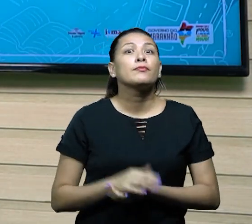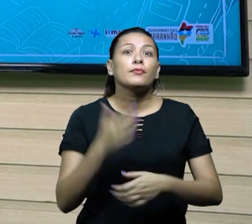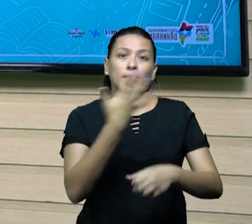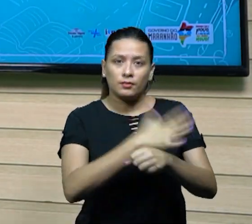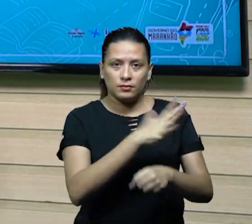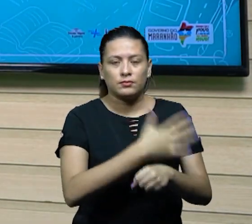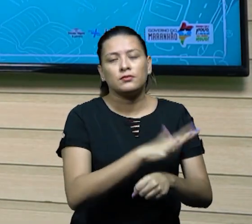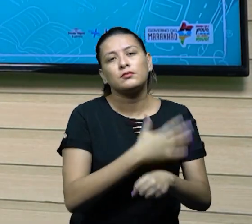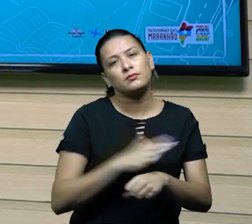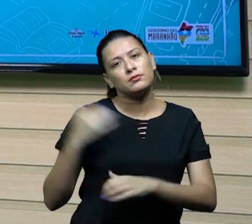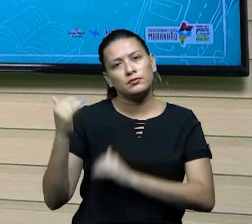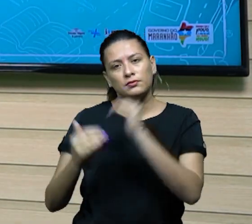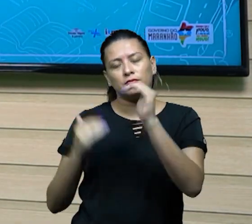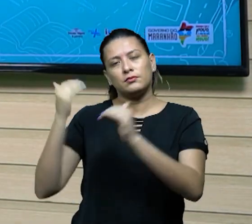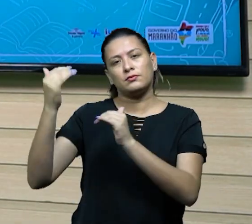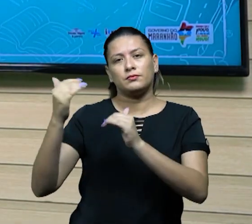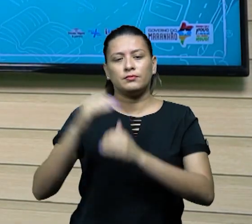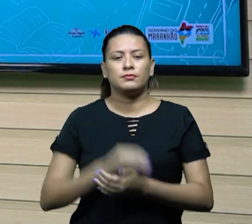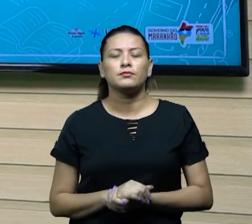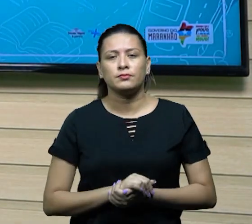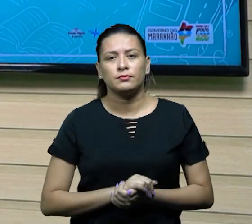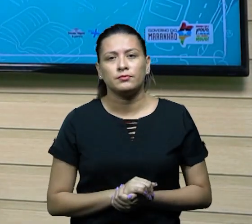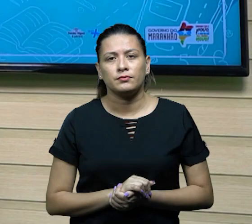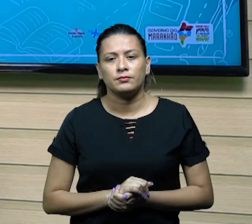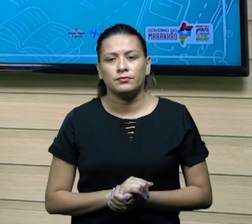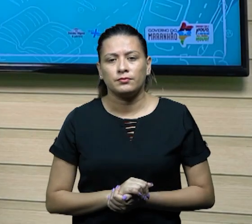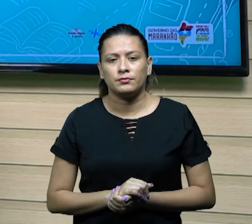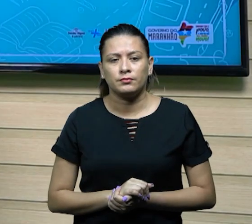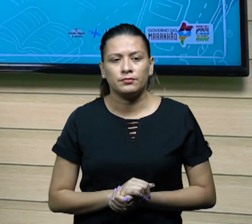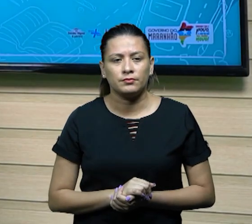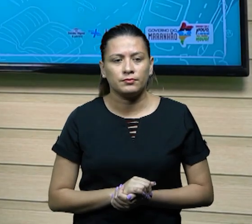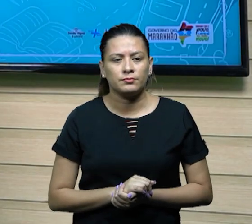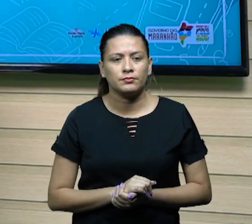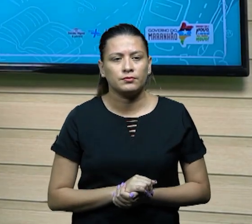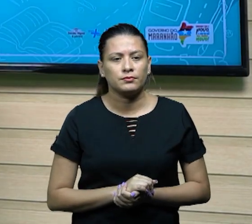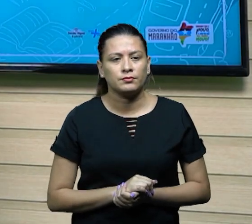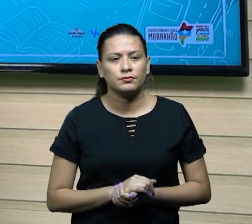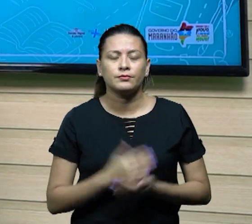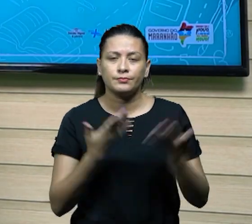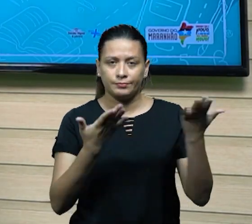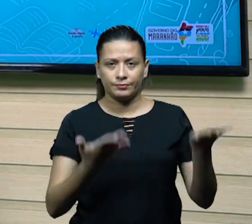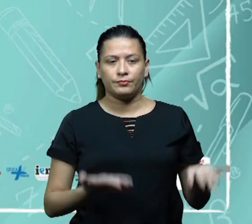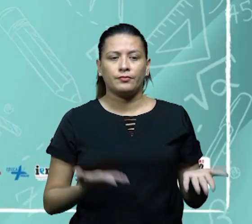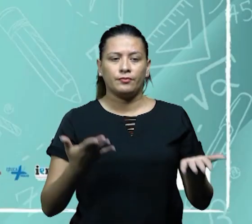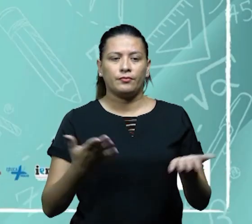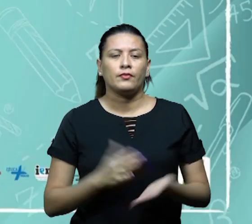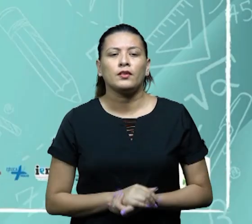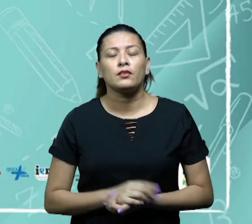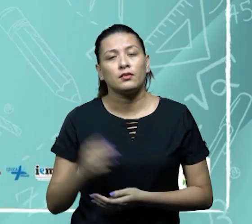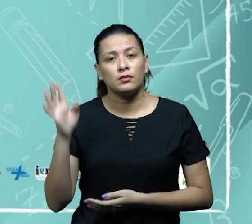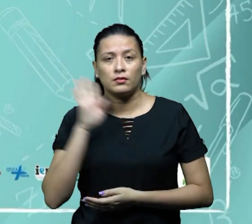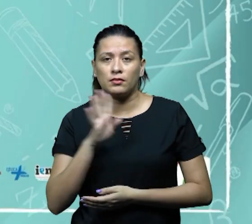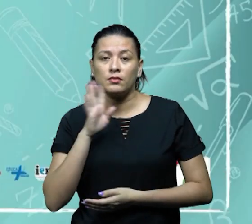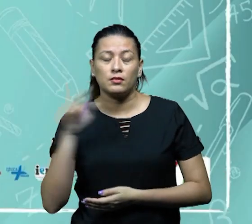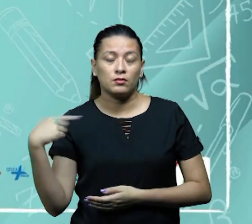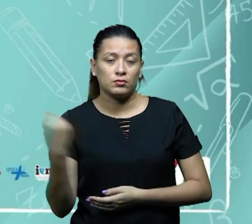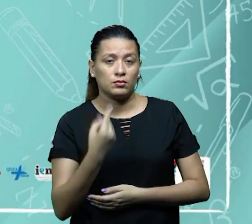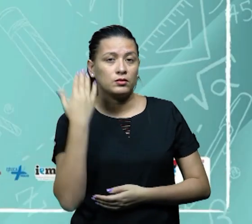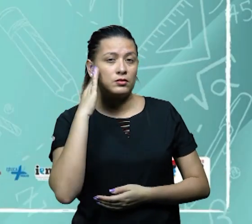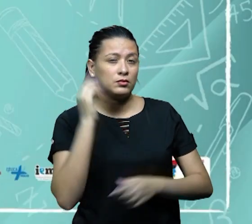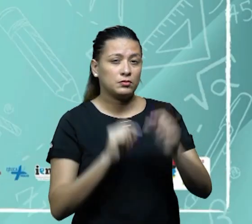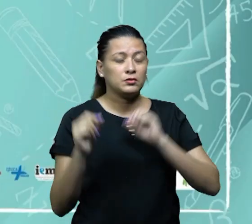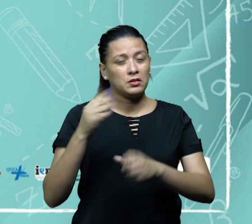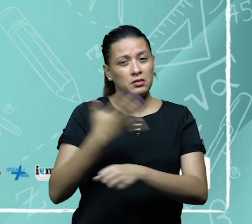essas competências? Através do treinamento. Porque eu desenvolvo. E desenvolvo o quê? Competências. E aí é legal que a